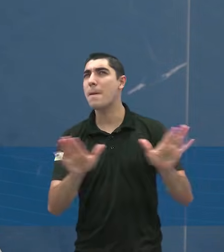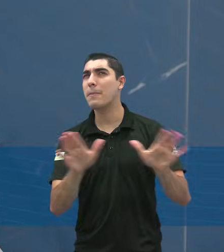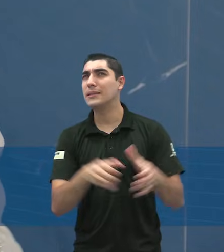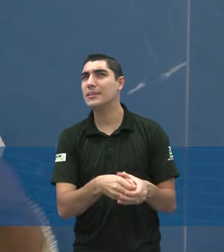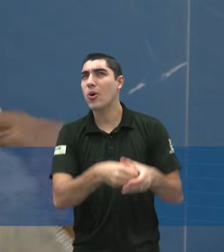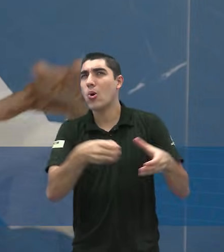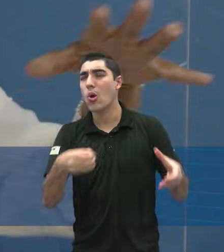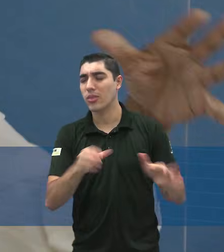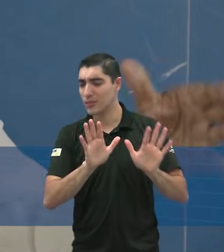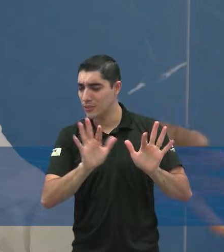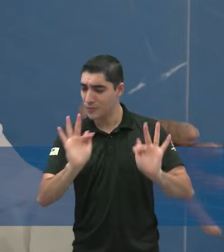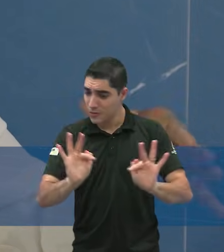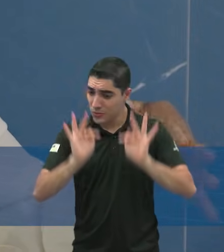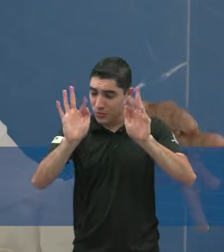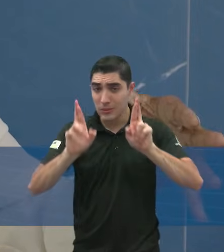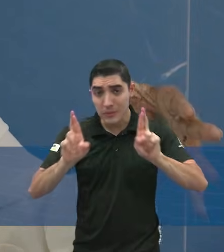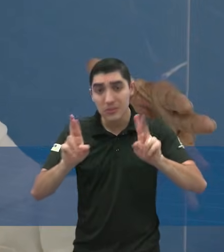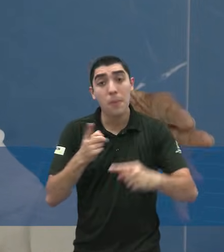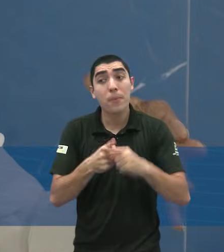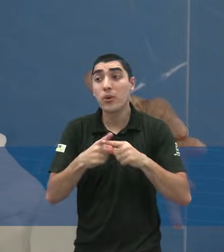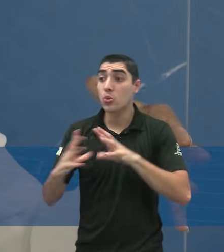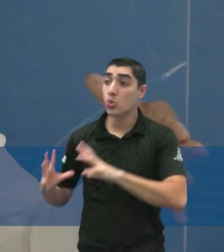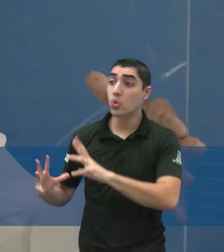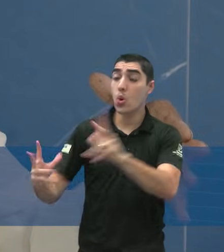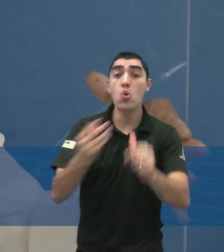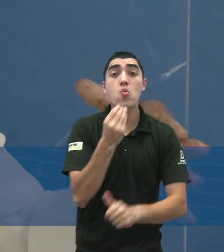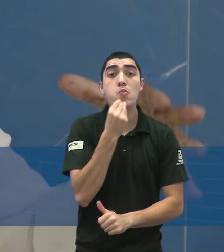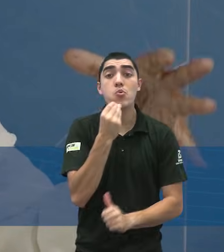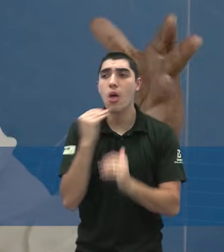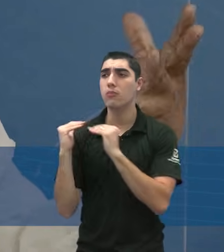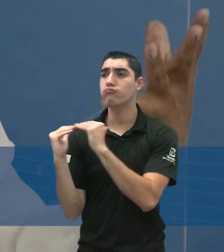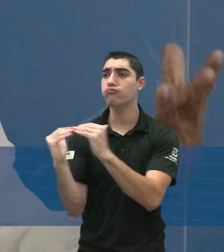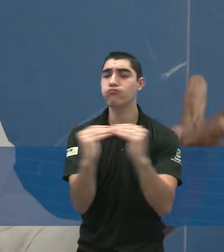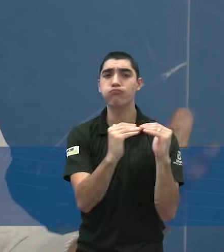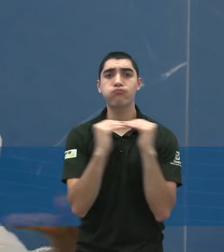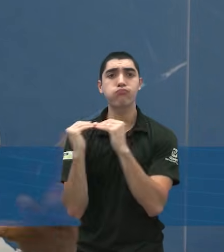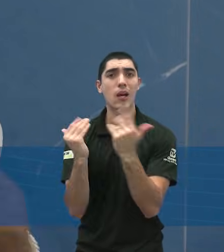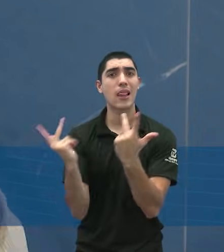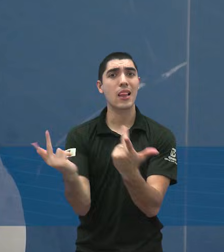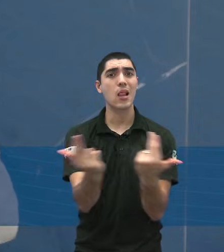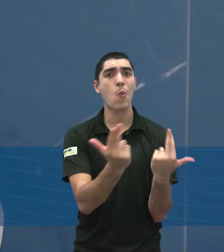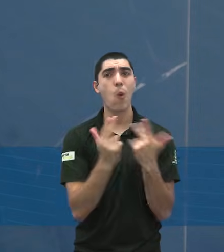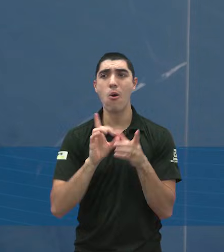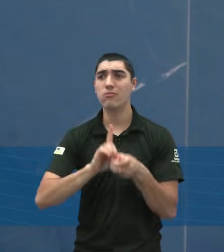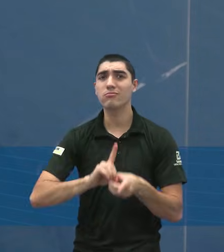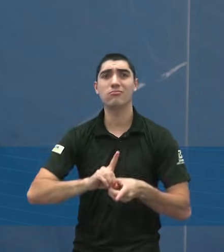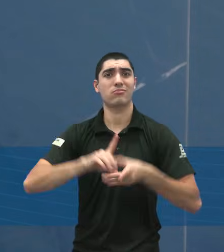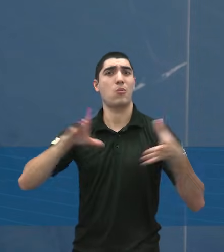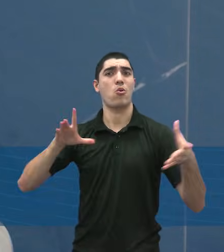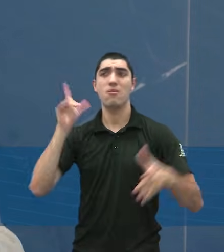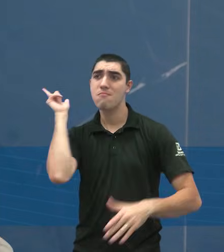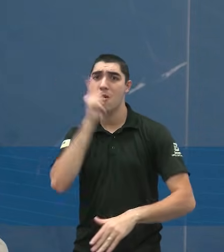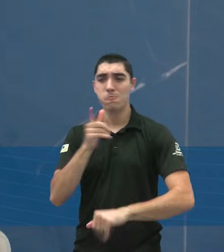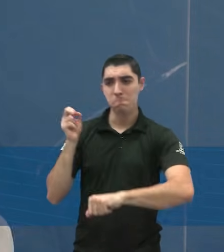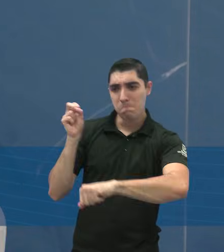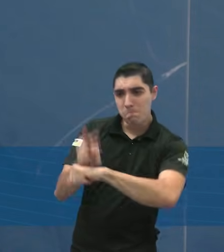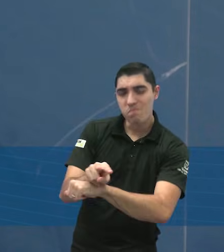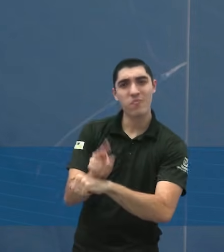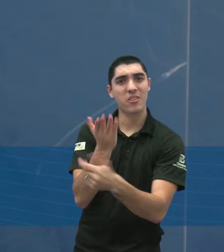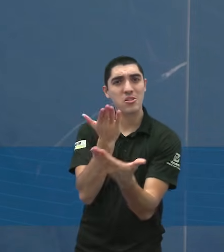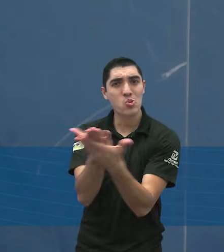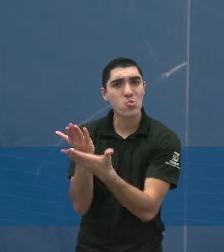cotas, realmente, porque todos teriam a mesma base democrática para poder acessar a educação e para